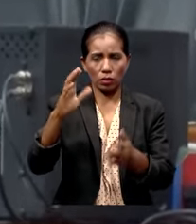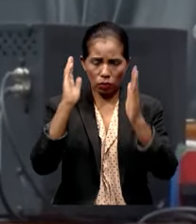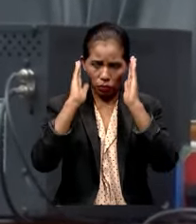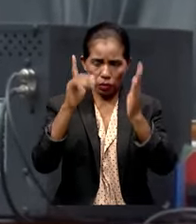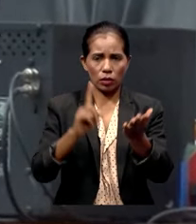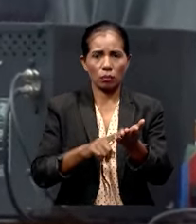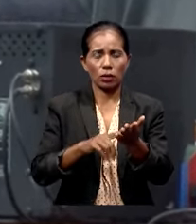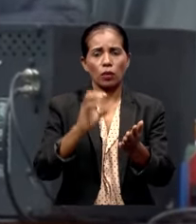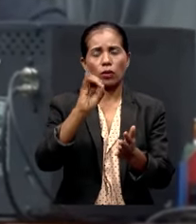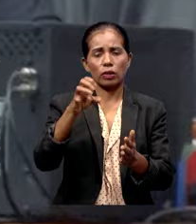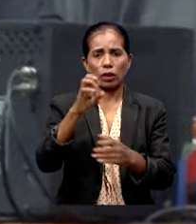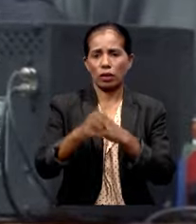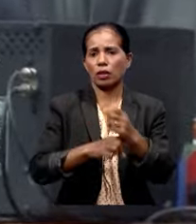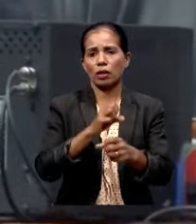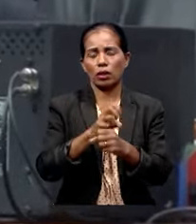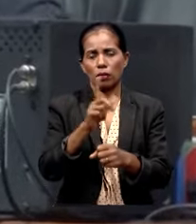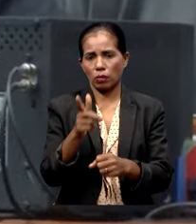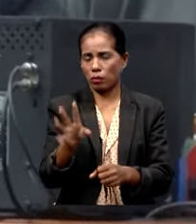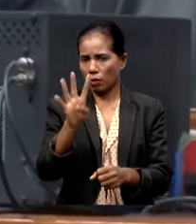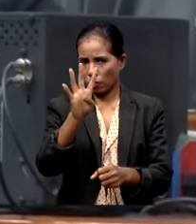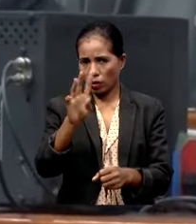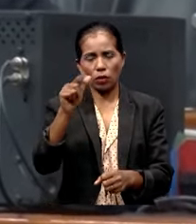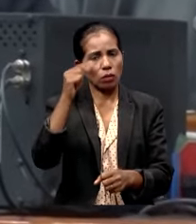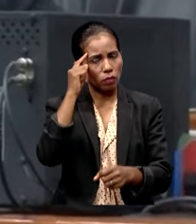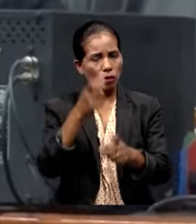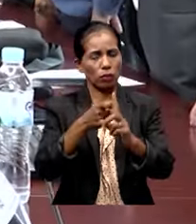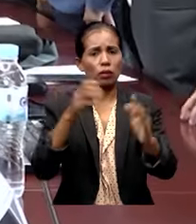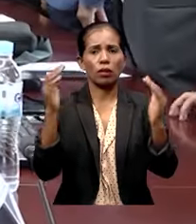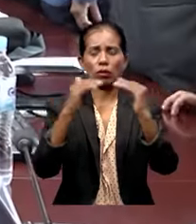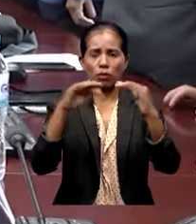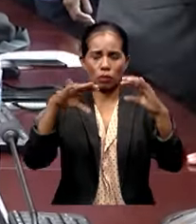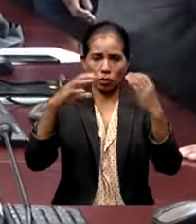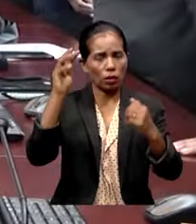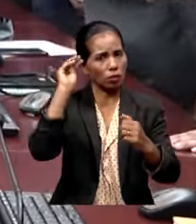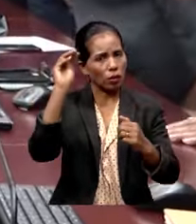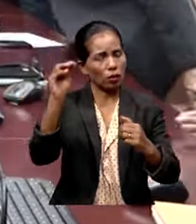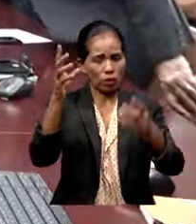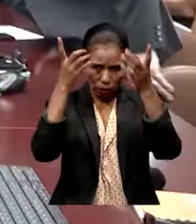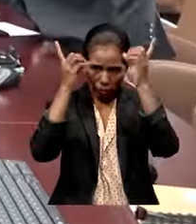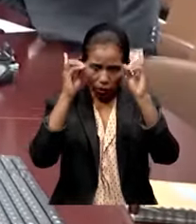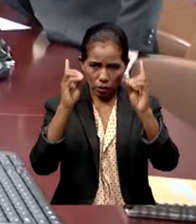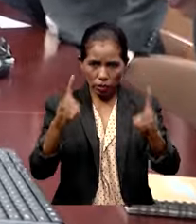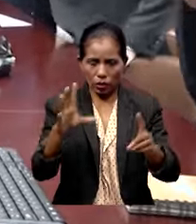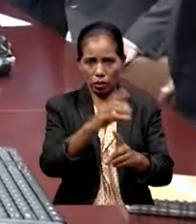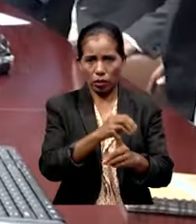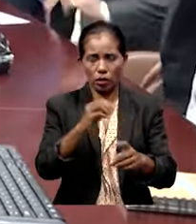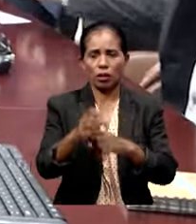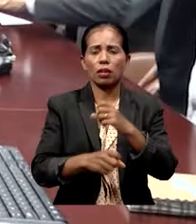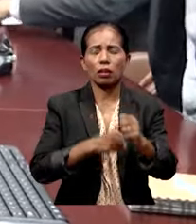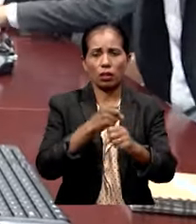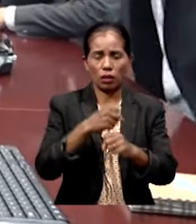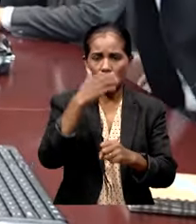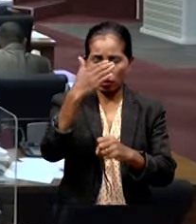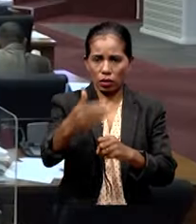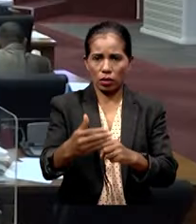debate orçamento geral estado tinang riuroronu resing hat lune governo liu se encontro conselho ministro se decide hikas figura fong ruma ia tinang oin